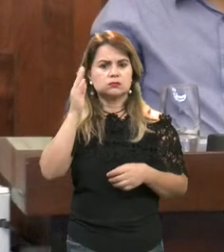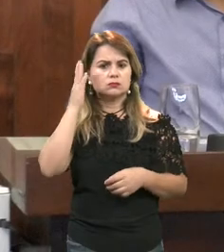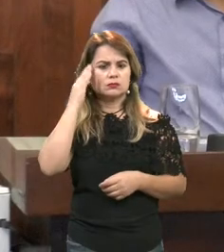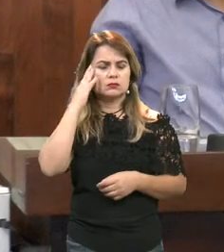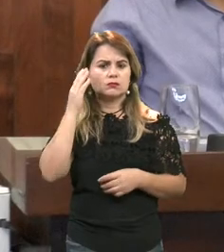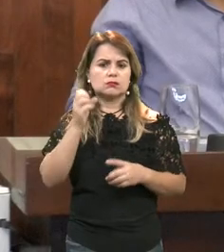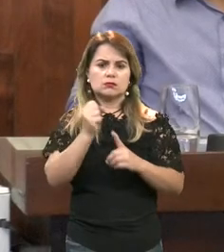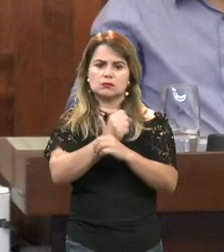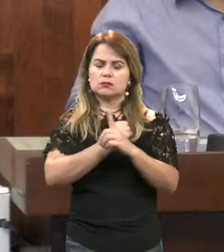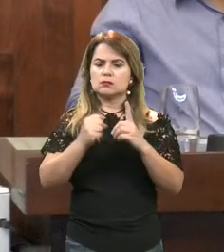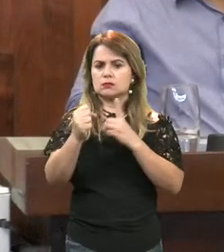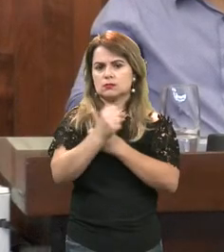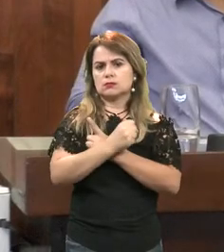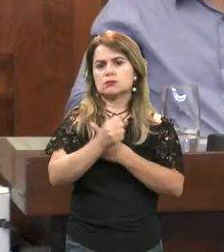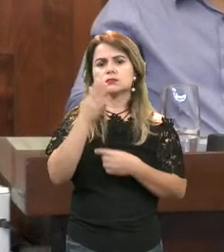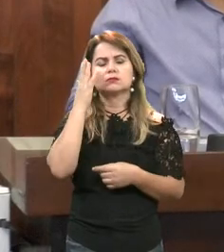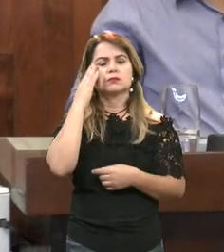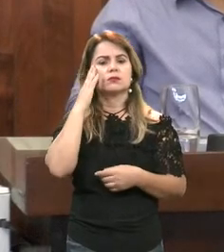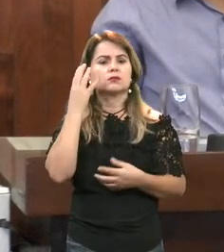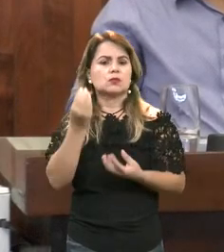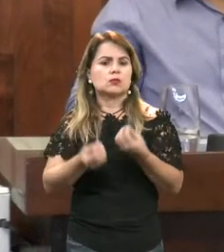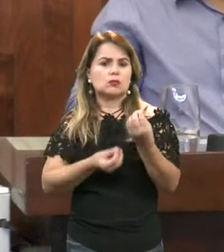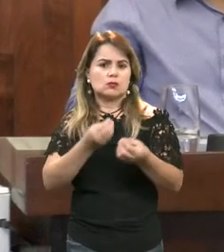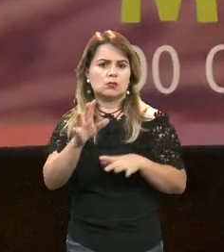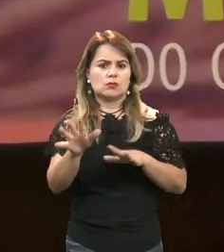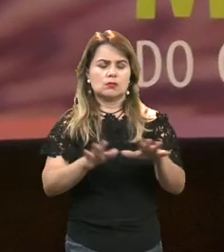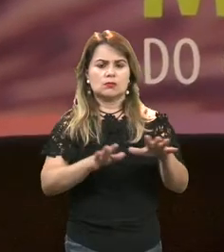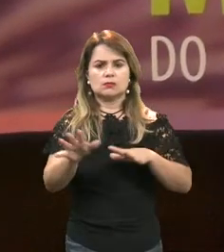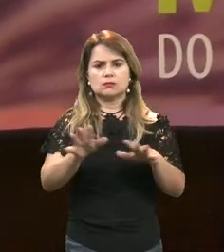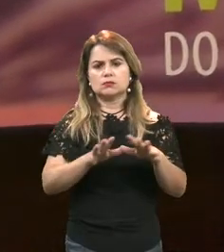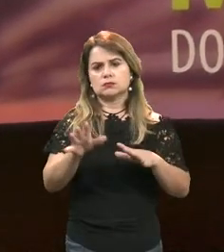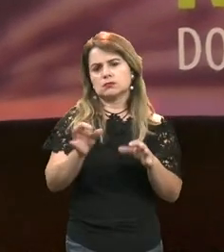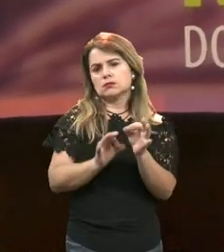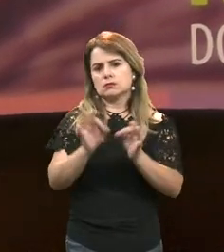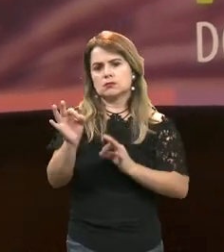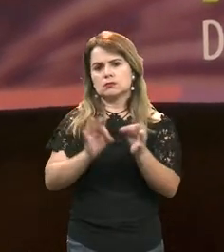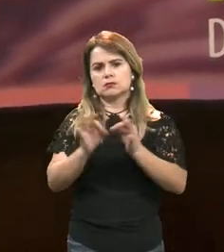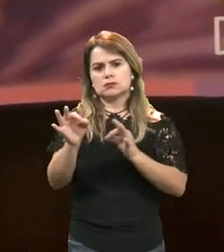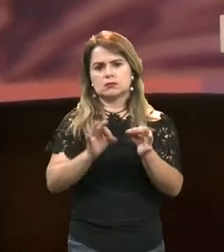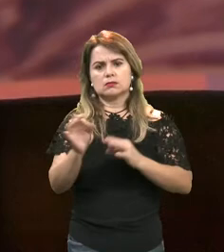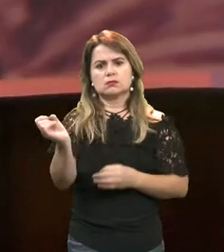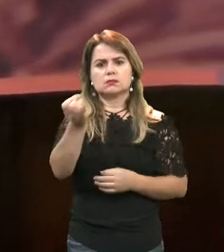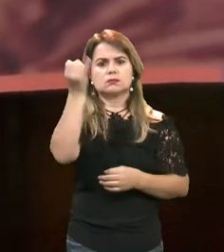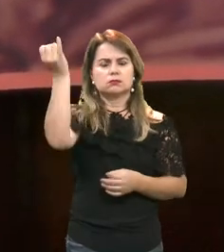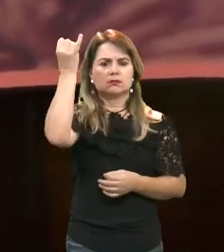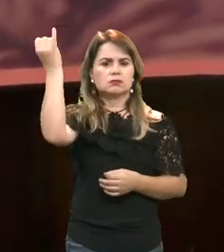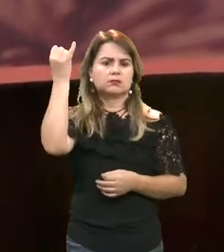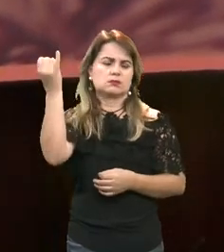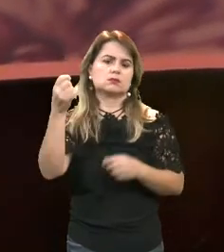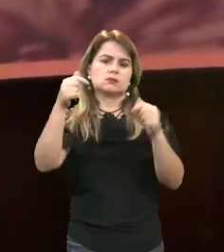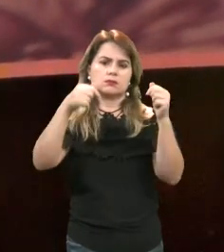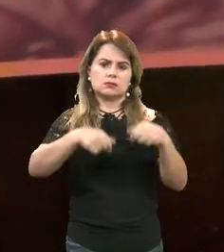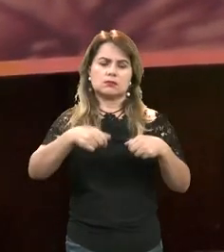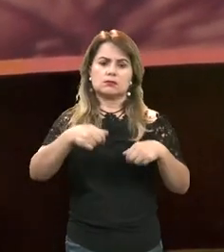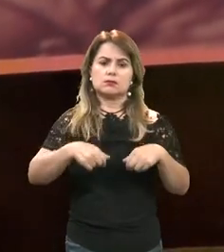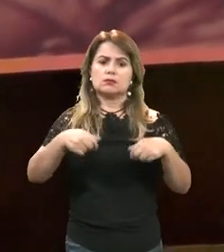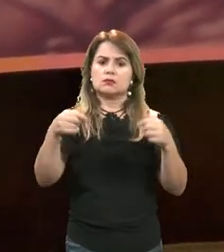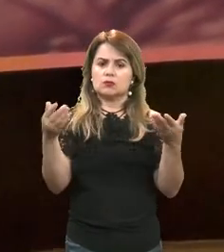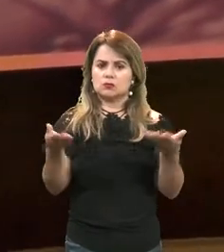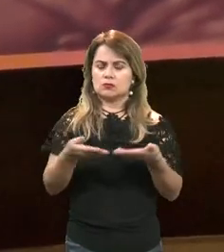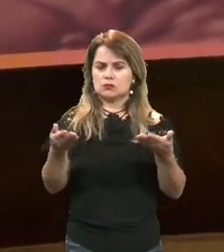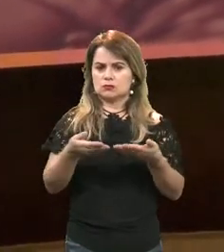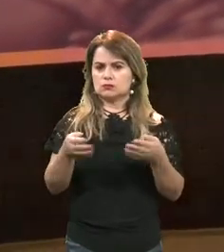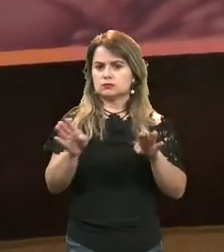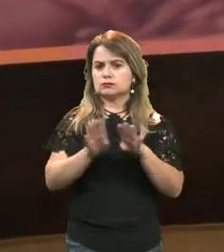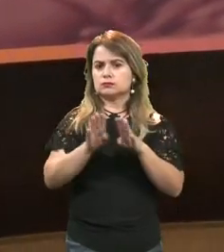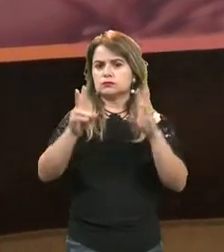da mobilização que ocorre para questões tão importantes que vão ser tratadas hoje aqui e com os temas que já